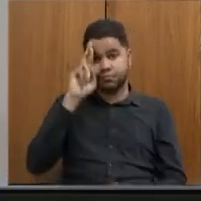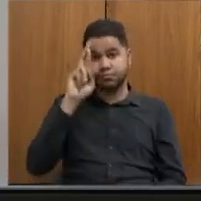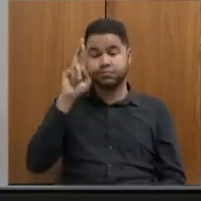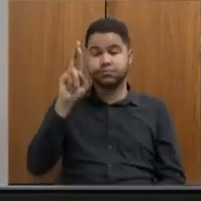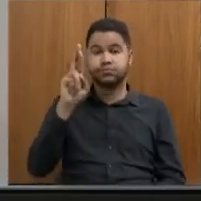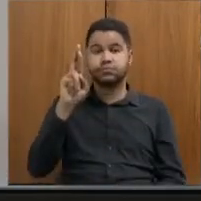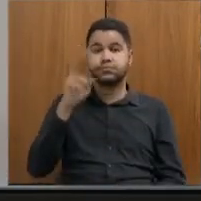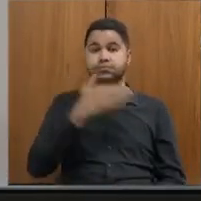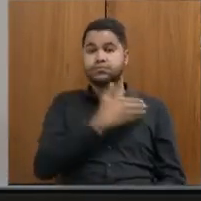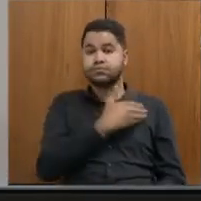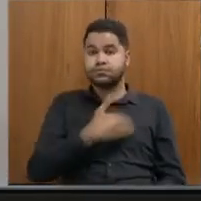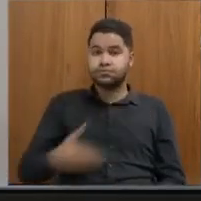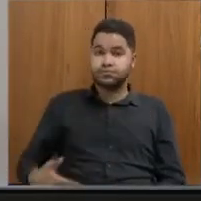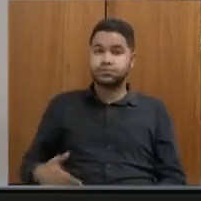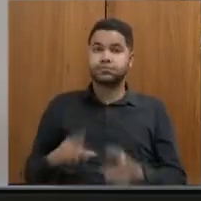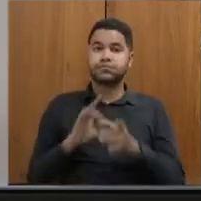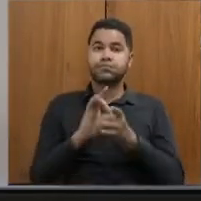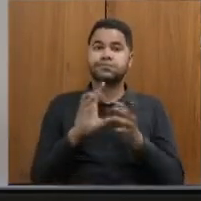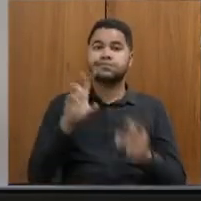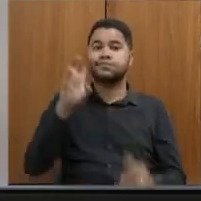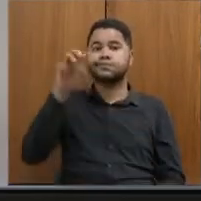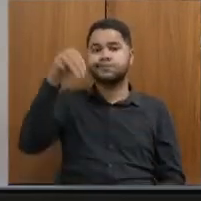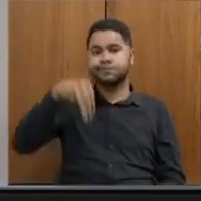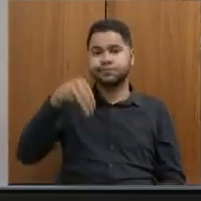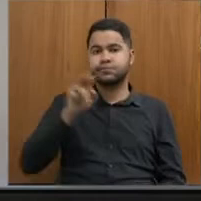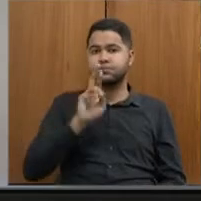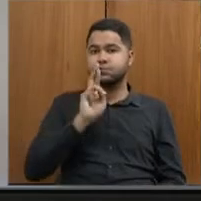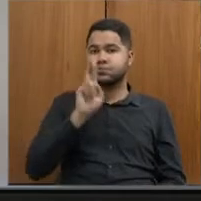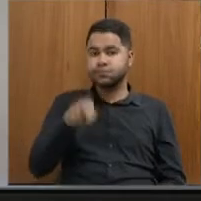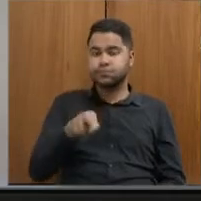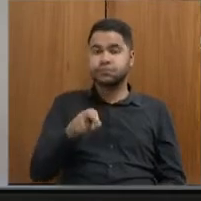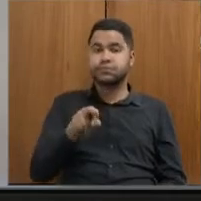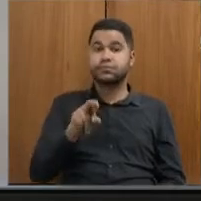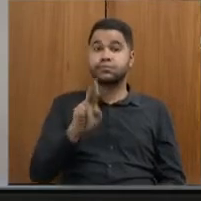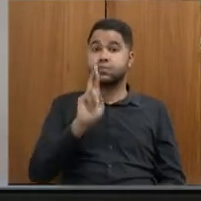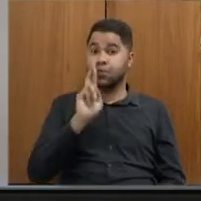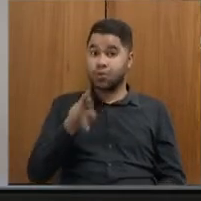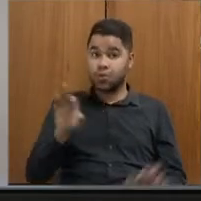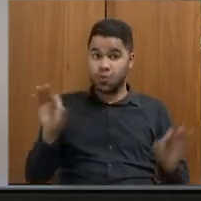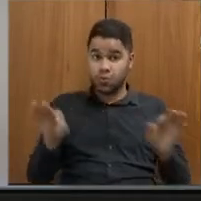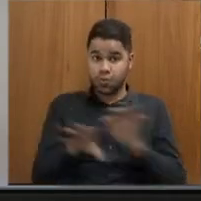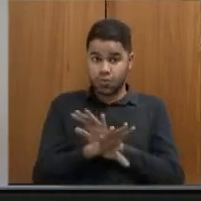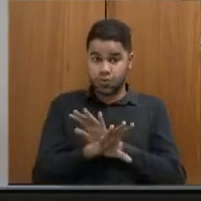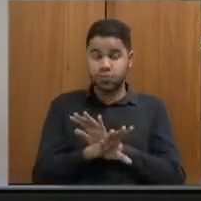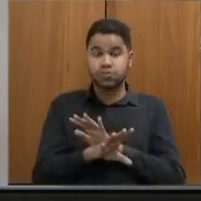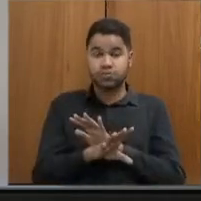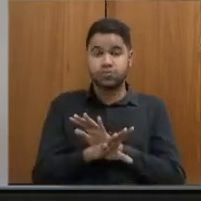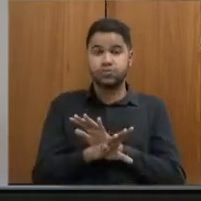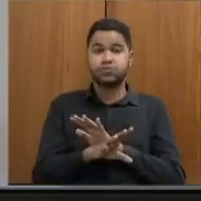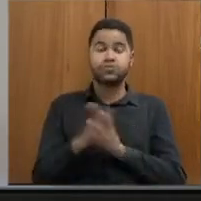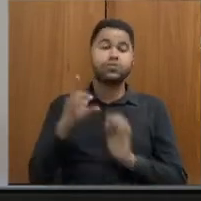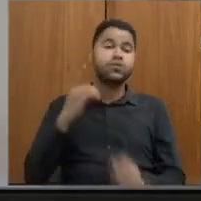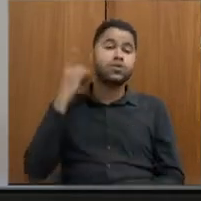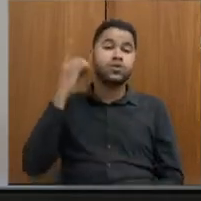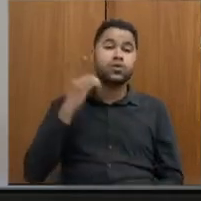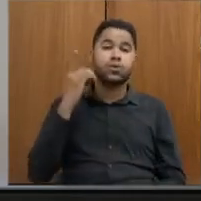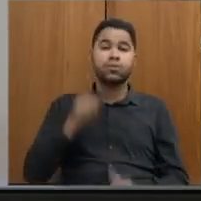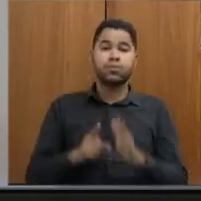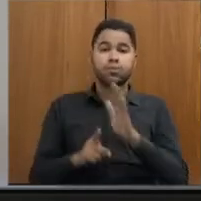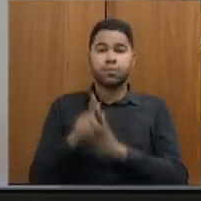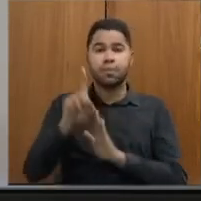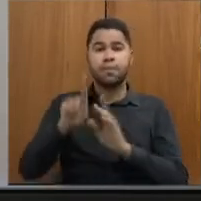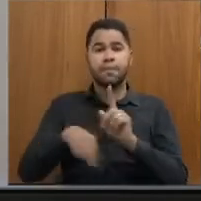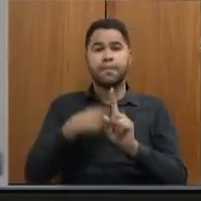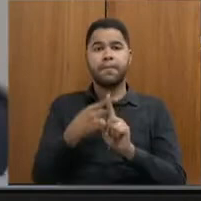Estadual disporá de cinco minutos para responder após a resposta da autoridade Estadual Deputado que o interpelou